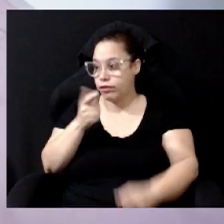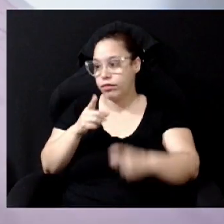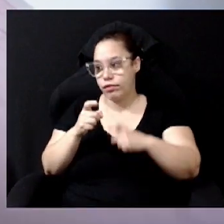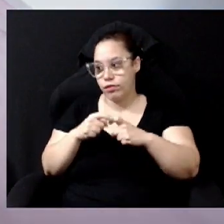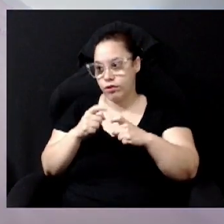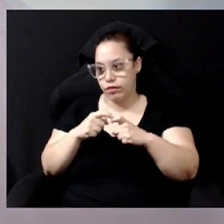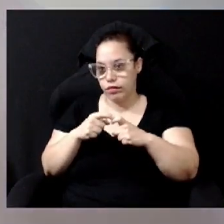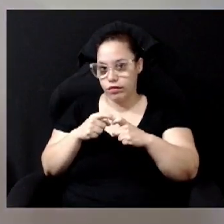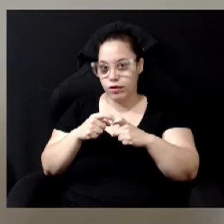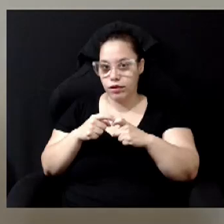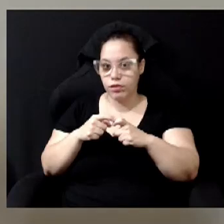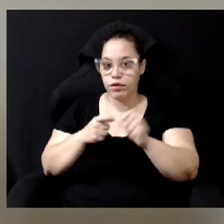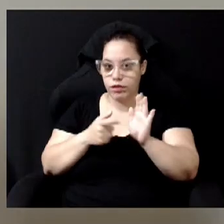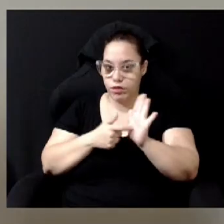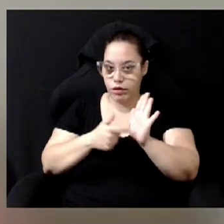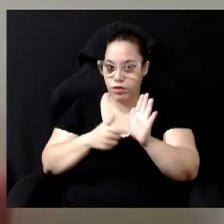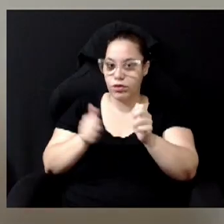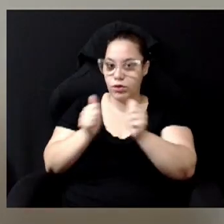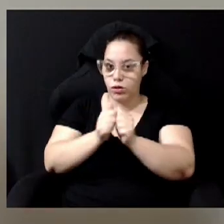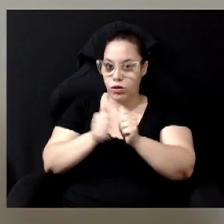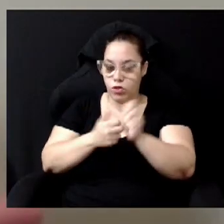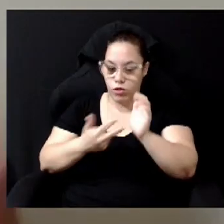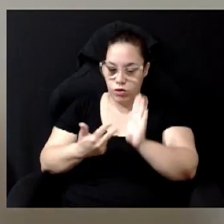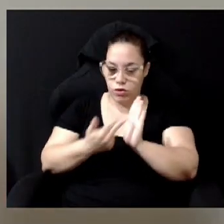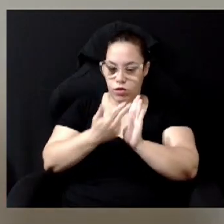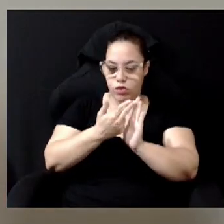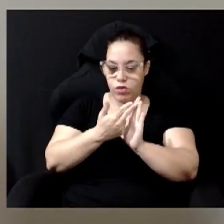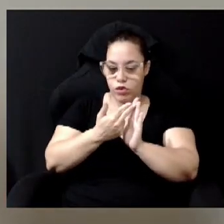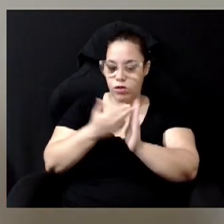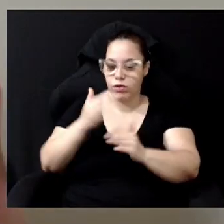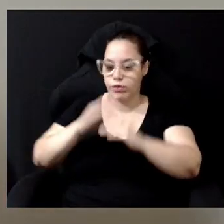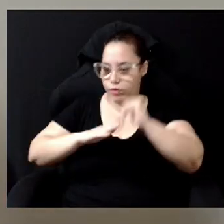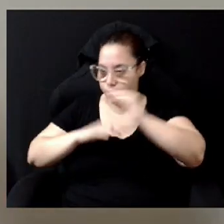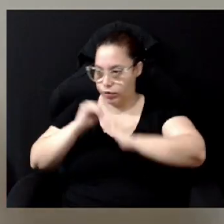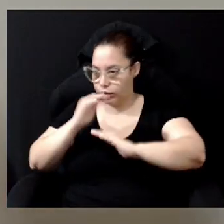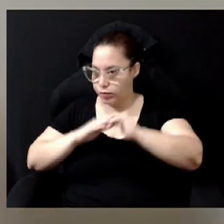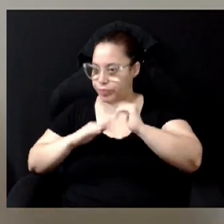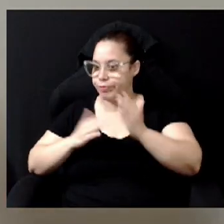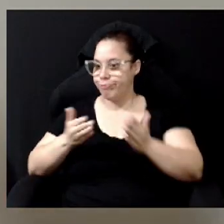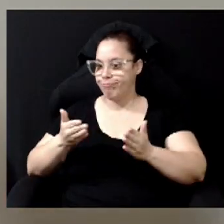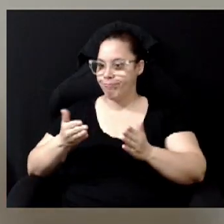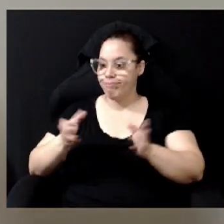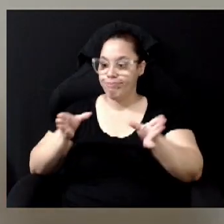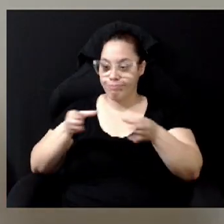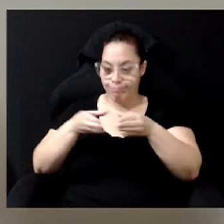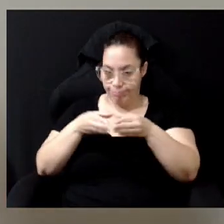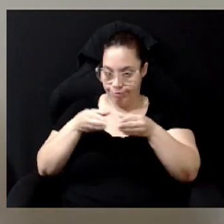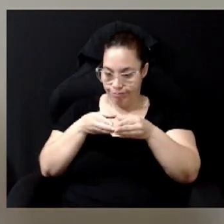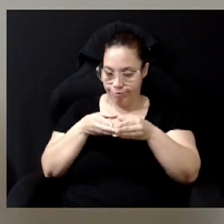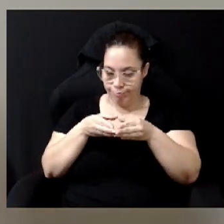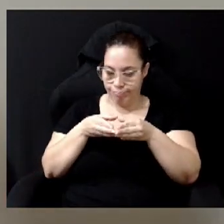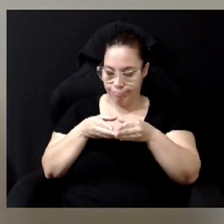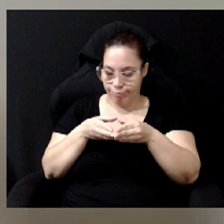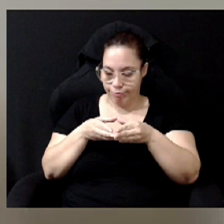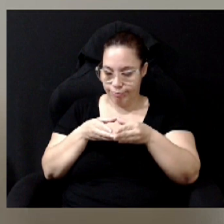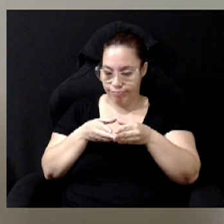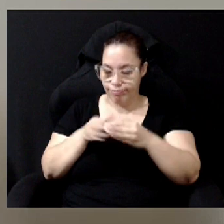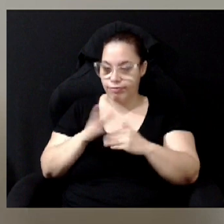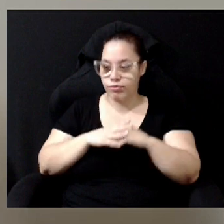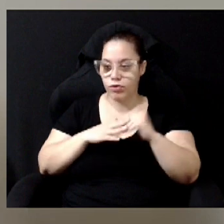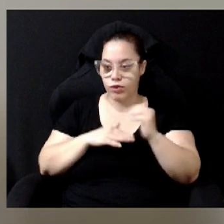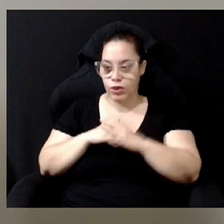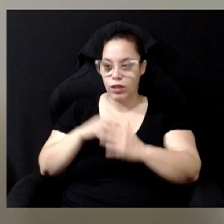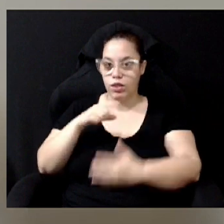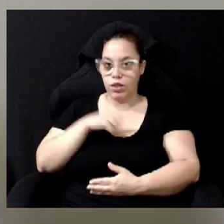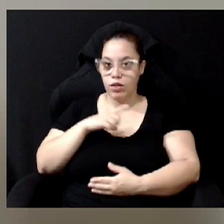cateterismo, junto com a equipe cirúrgica, que também atua, nós atuamos conjuntamente realizando esses procedimentos, para